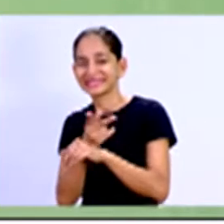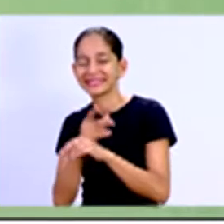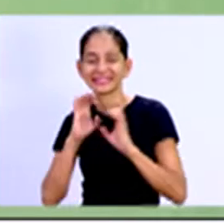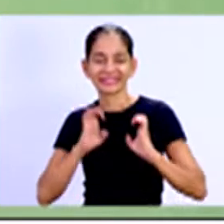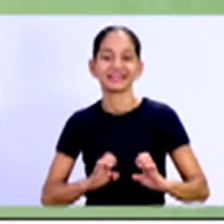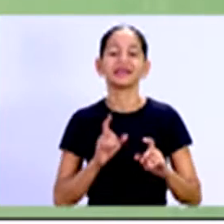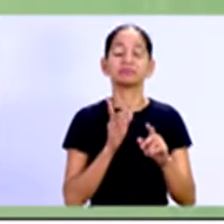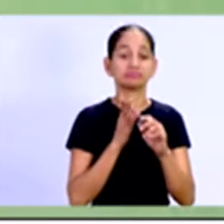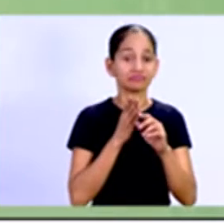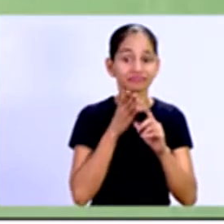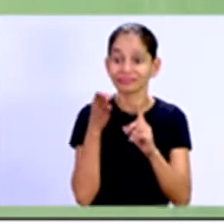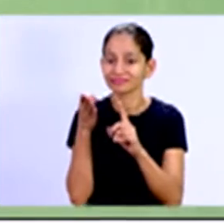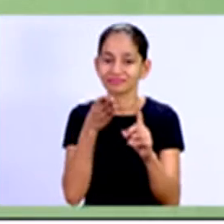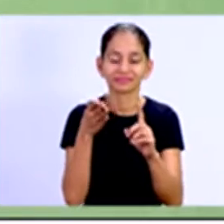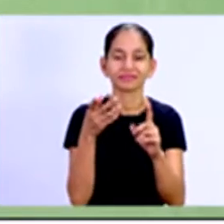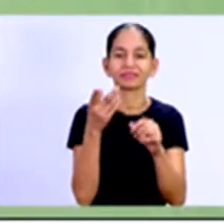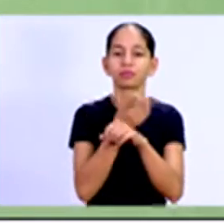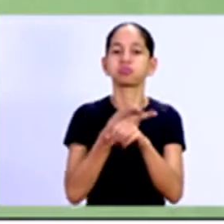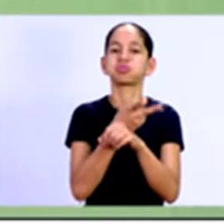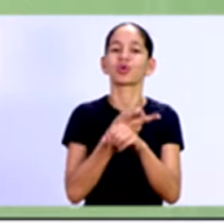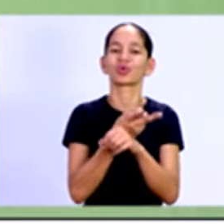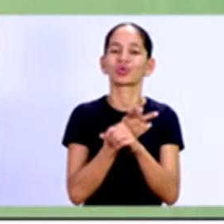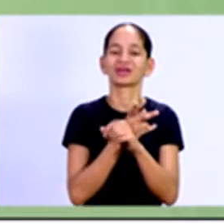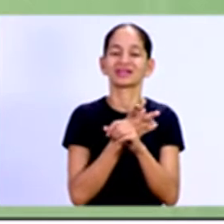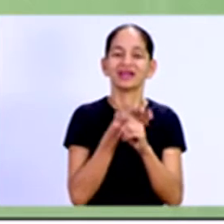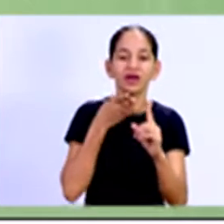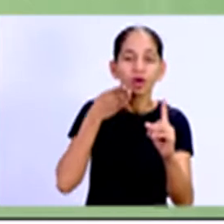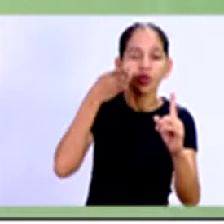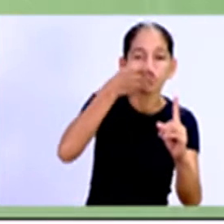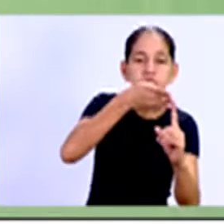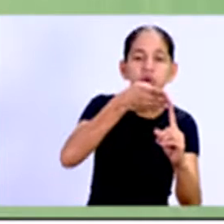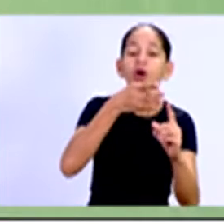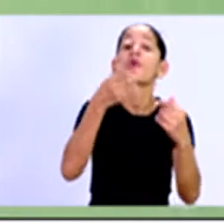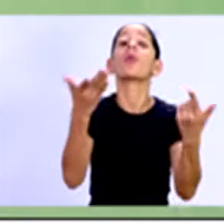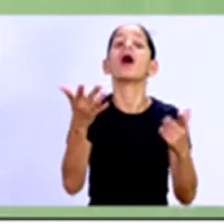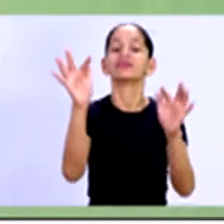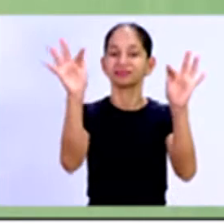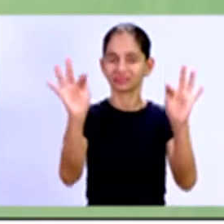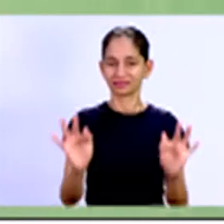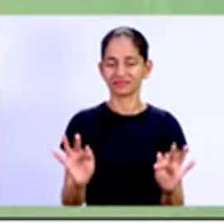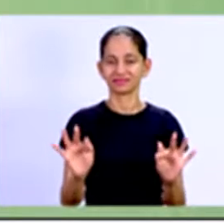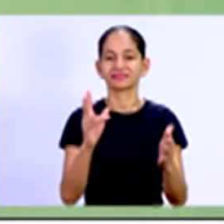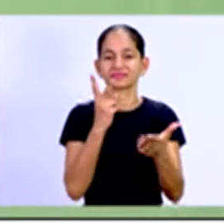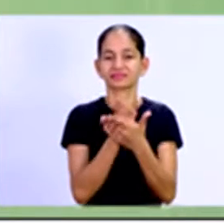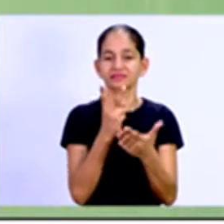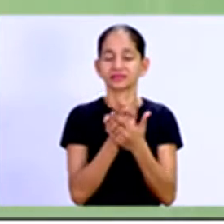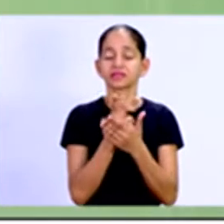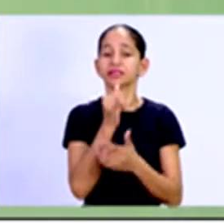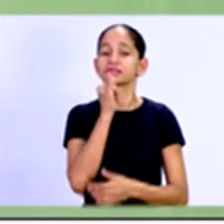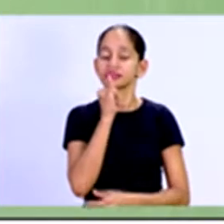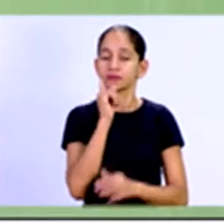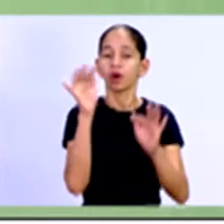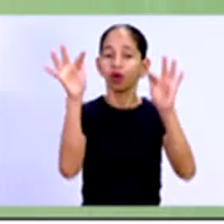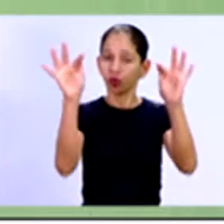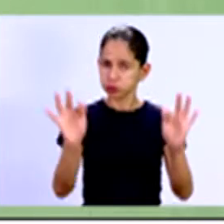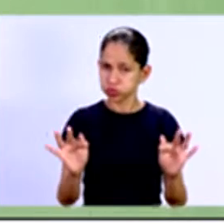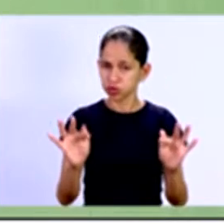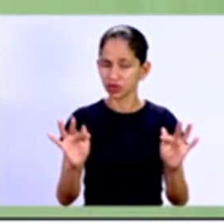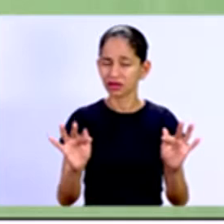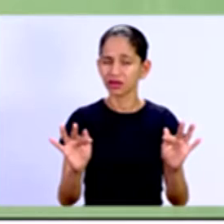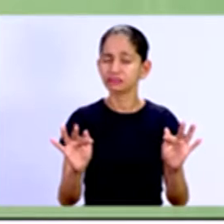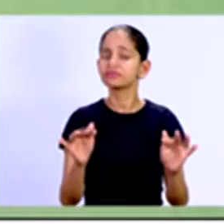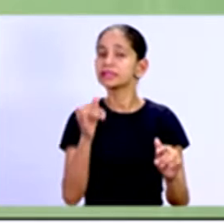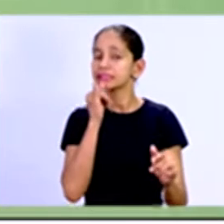ética eudaimônica. A felicidade tem um fim em si mesma. O que ele quer dizer com isso? A felicidade ela não